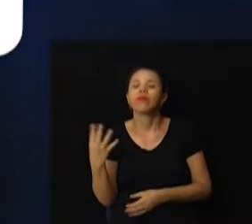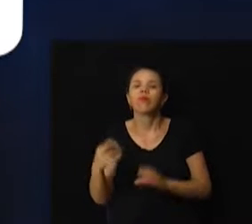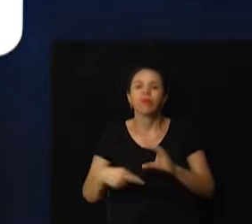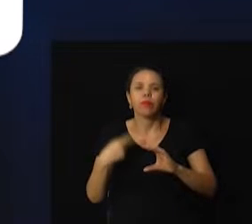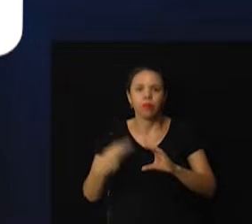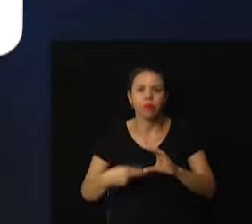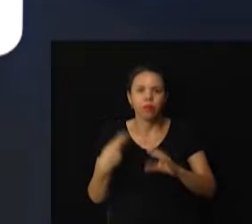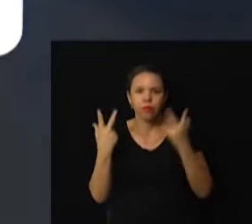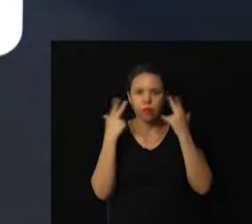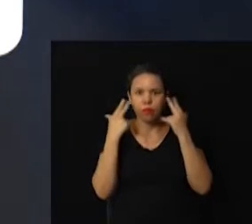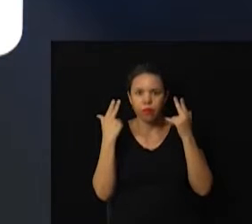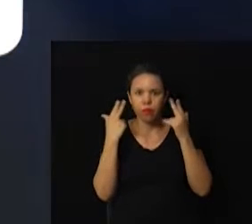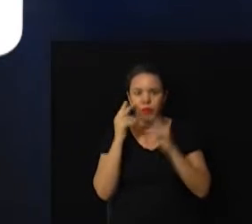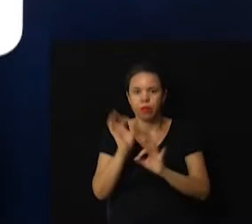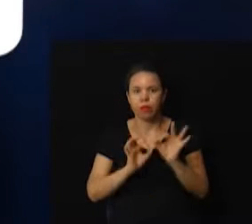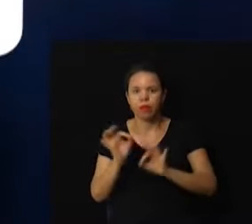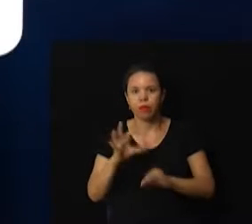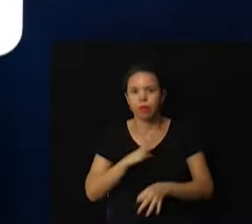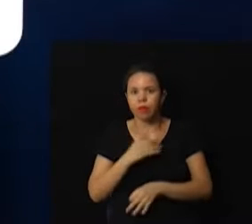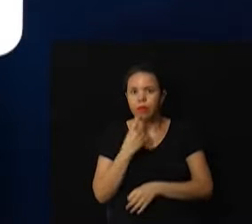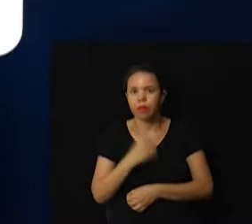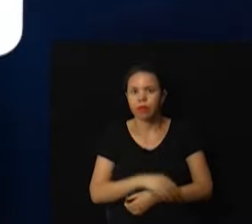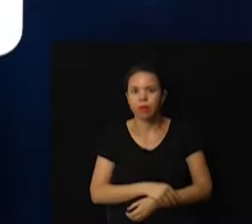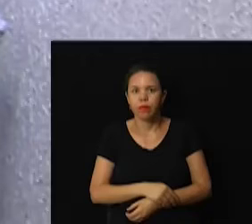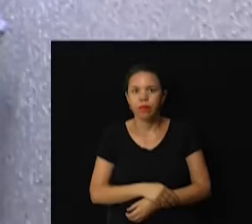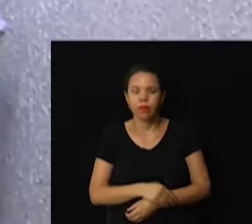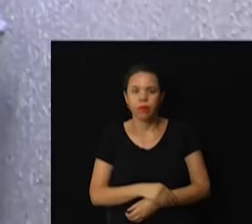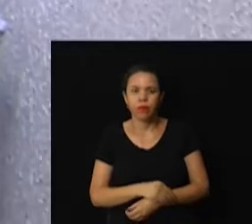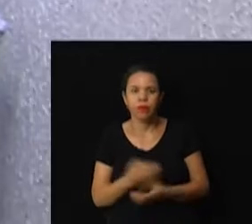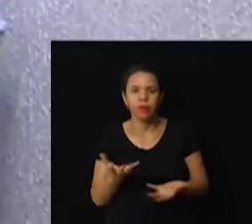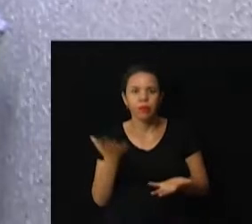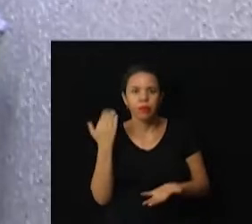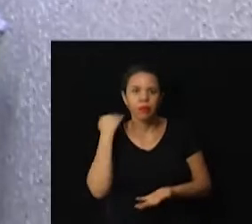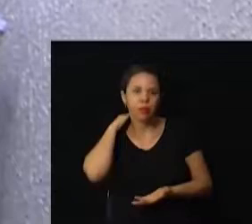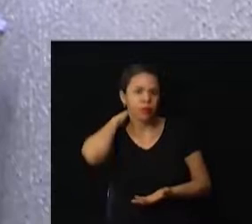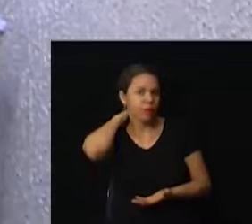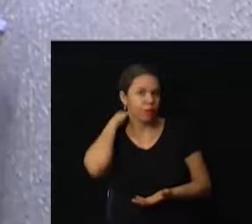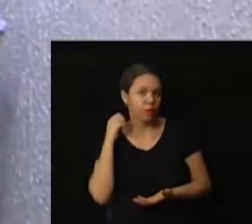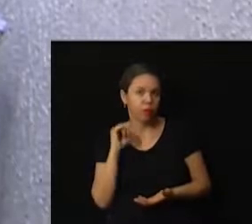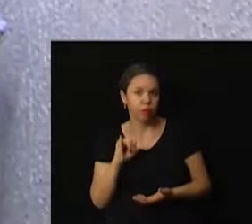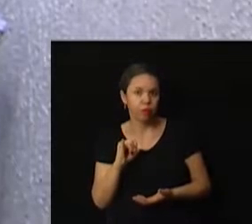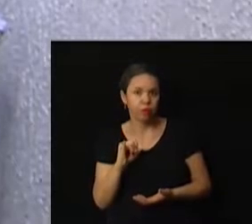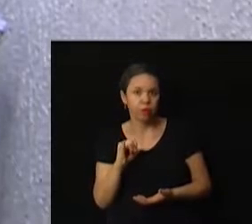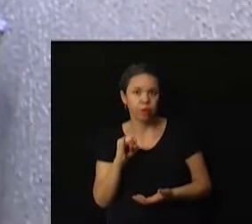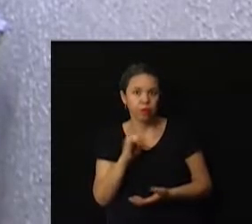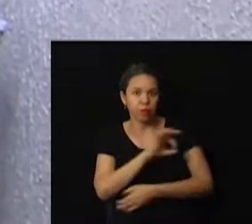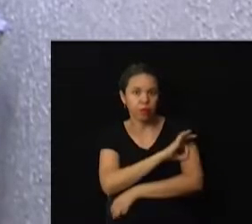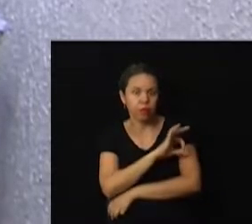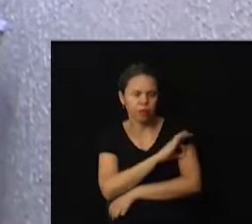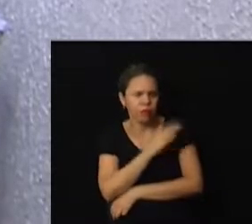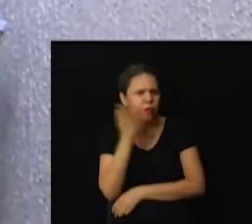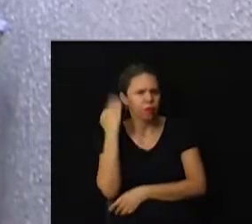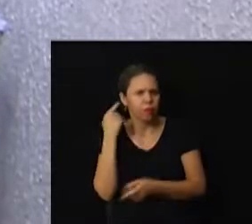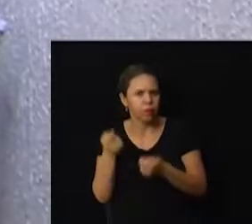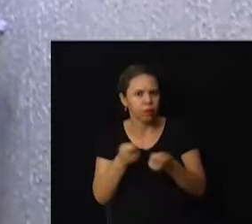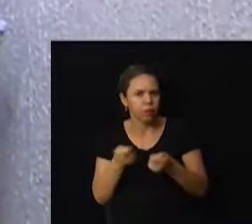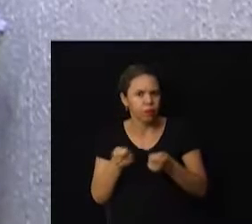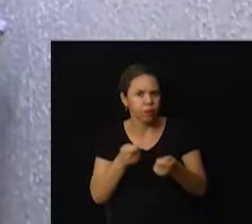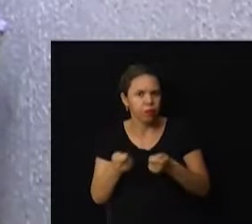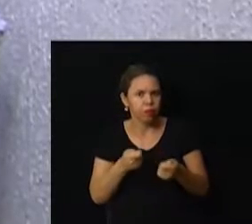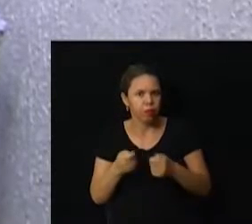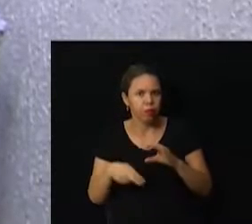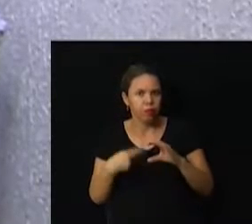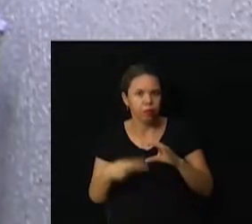resíduos orgânicos produzidos pela cidade de Campinas. A gente quer saber se a Prefeitura tem um controle sobre isso, sobre